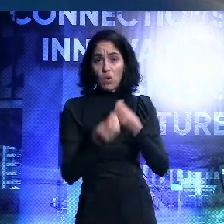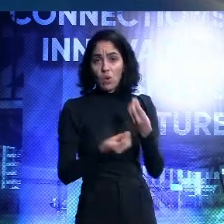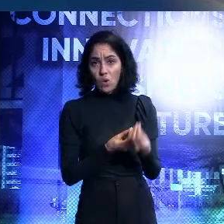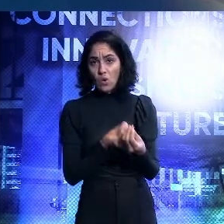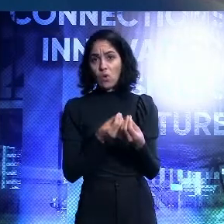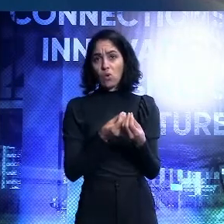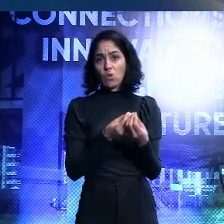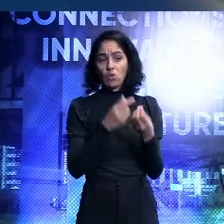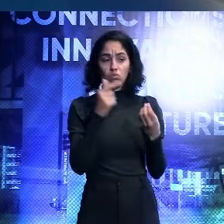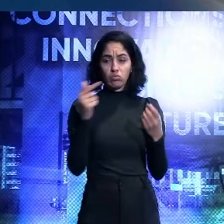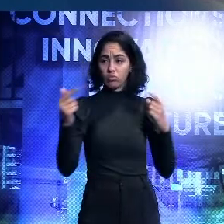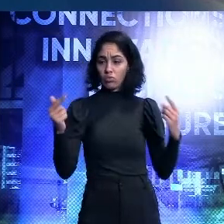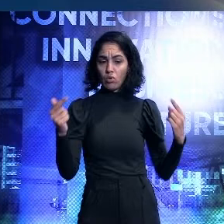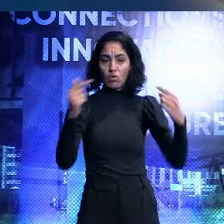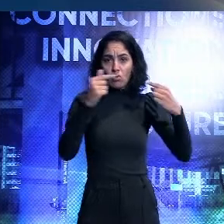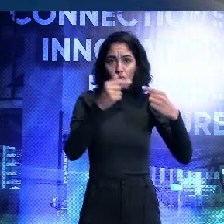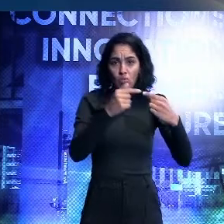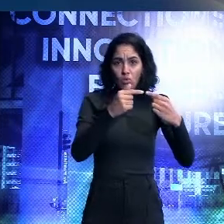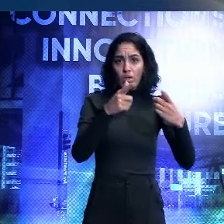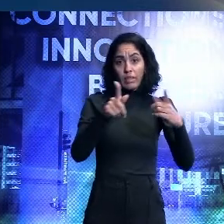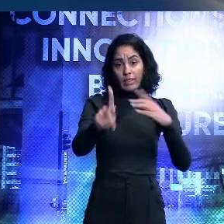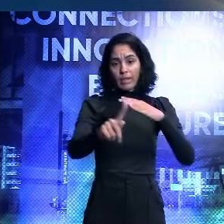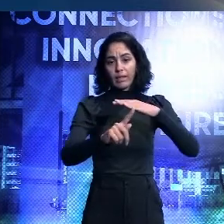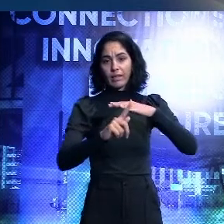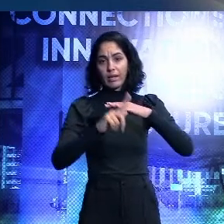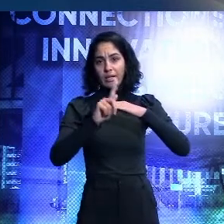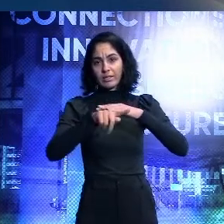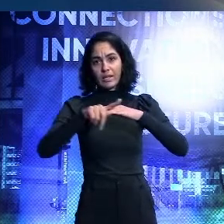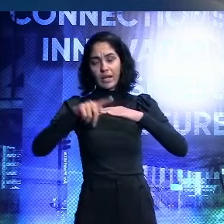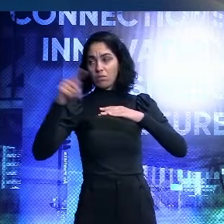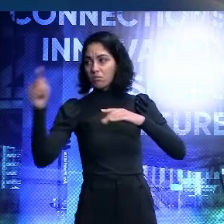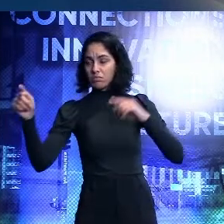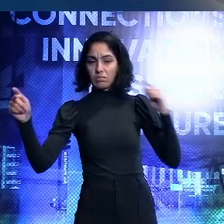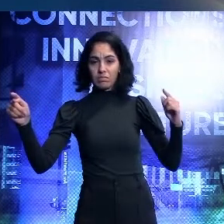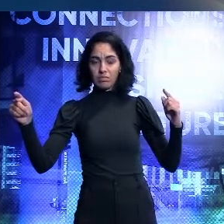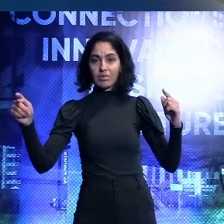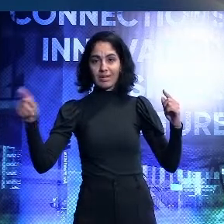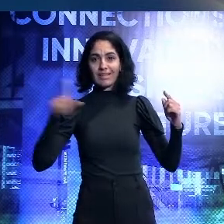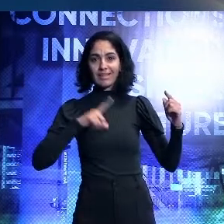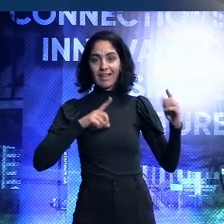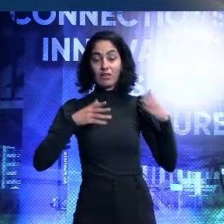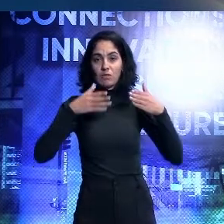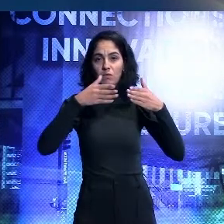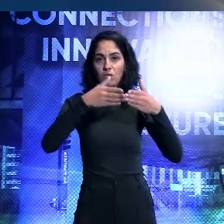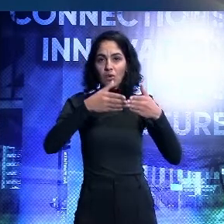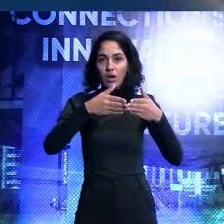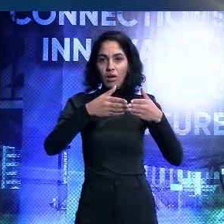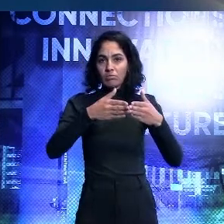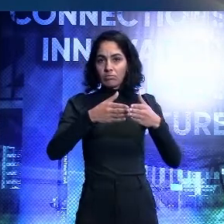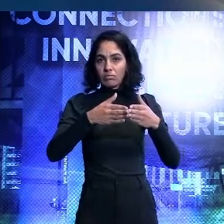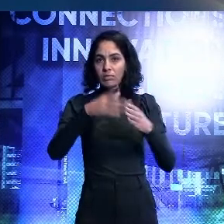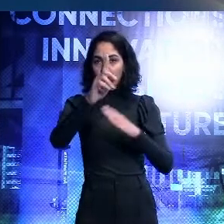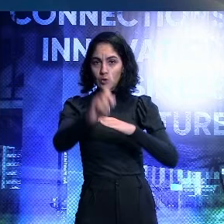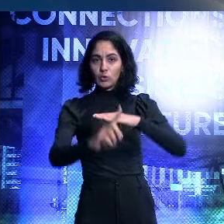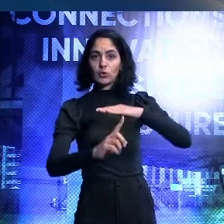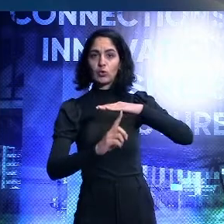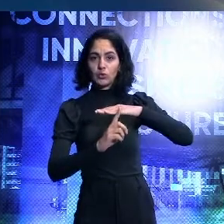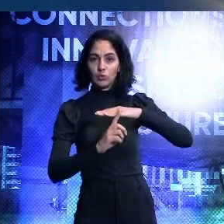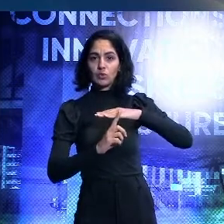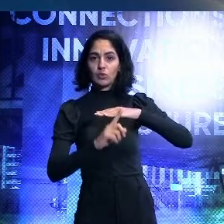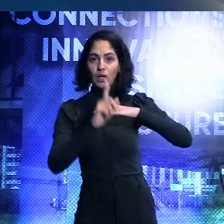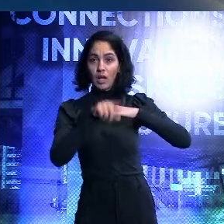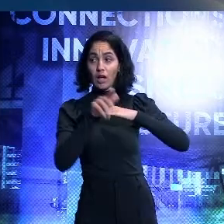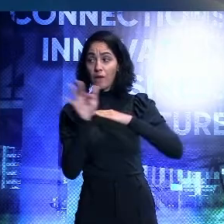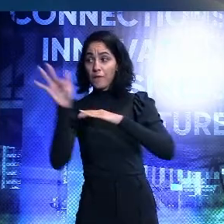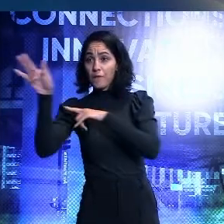até outro? E a jornada do cliente é de um extremo ao outro, né? A gente tem que focar neste cara aqui, ó. É quem está lá no